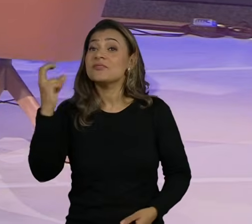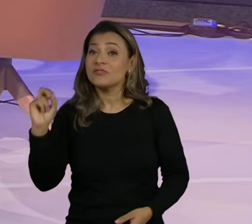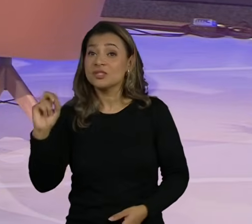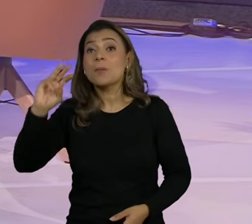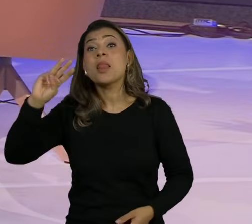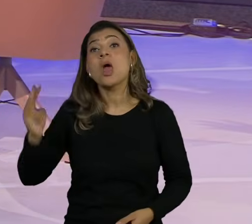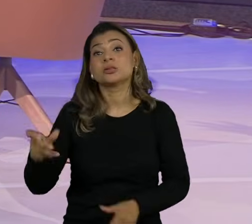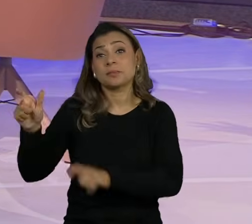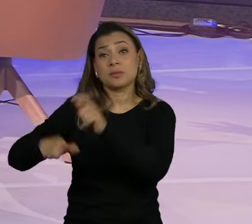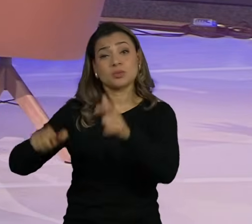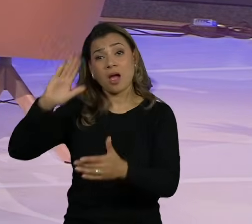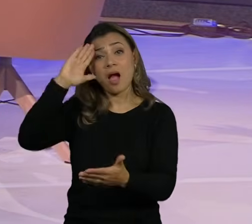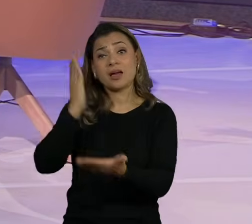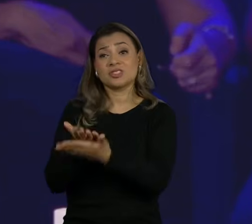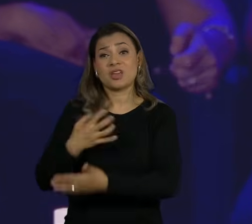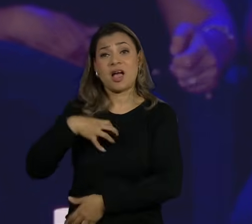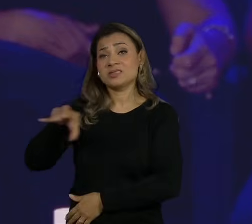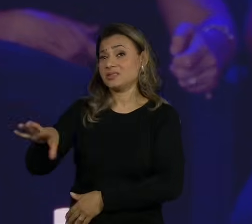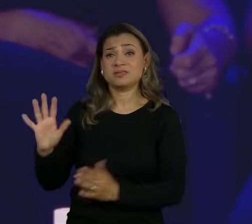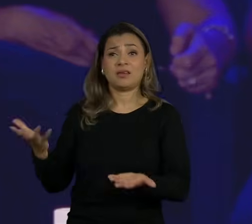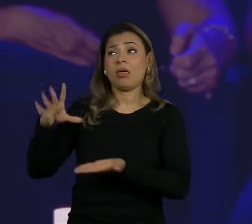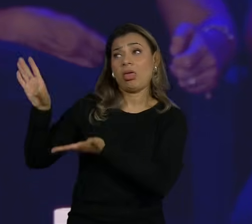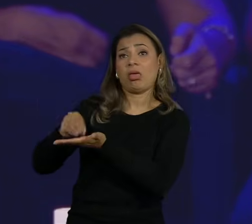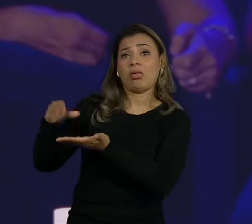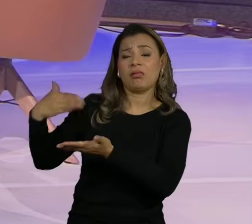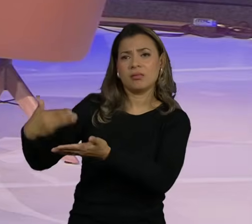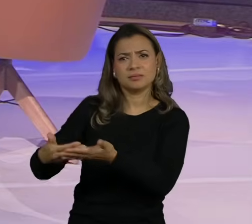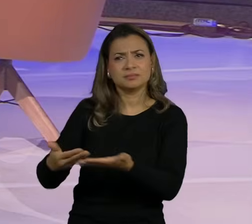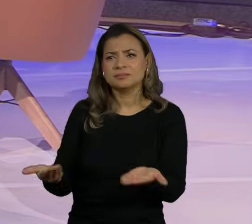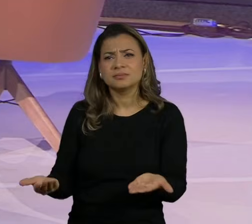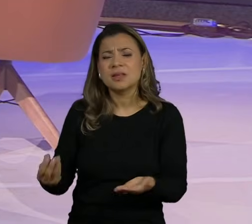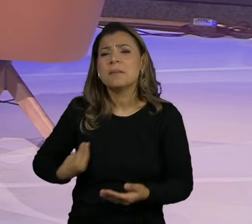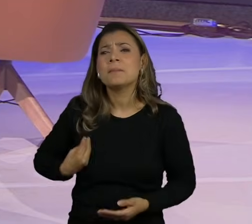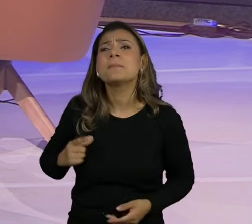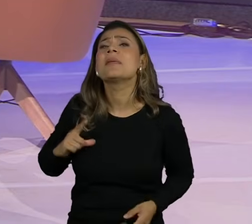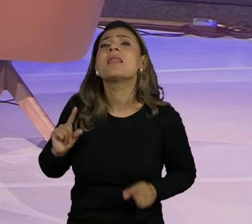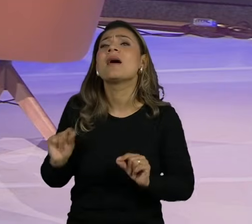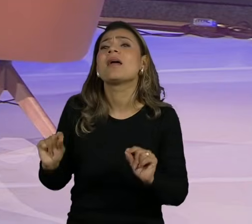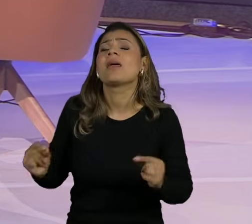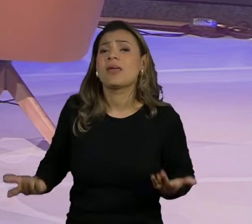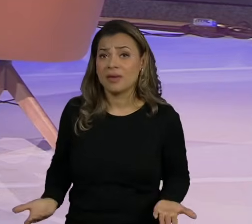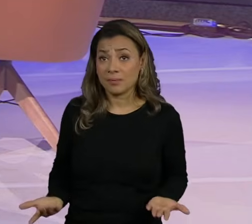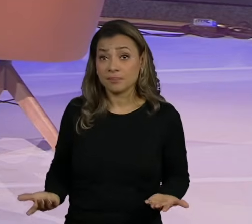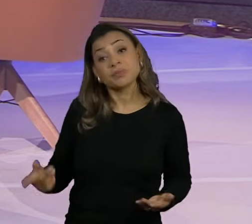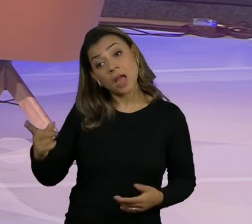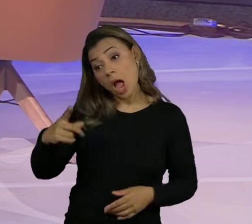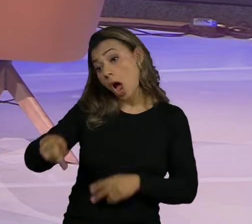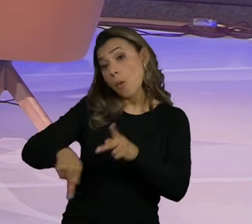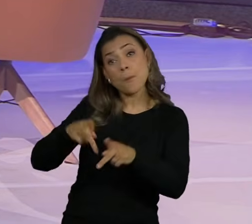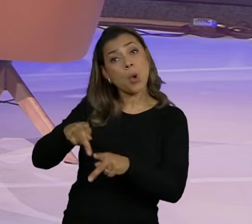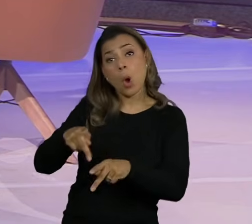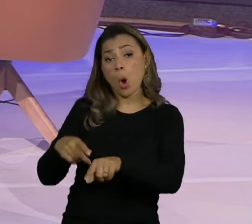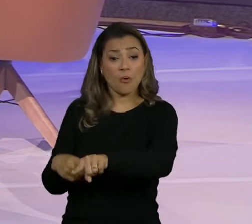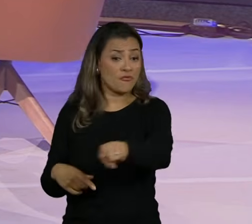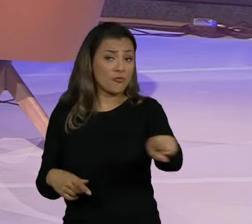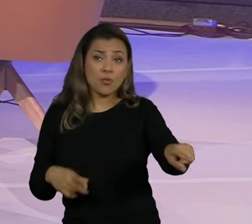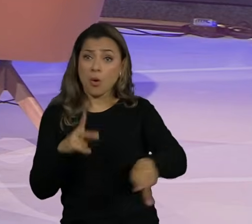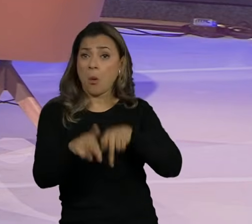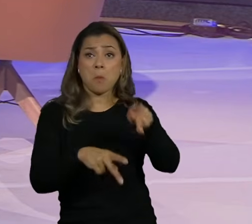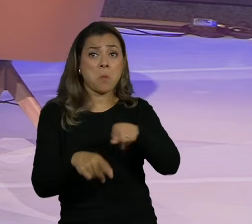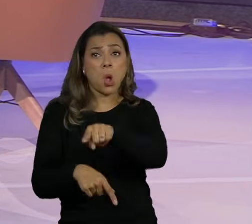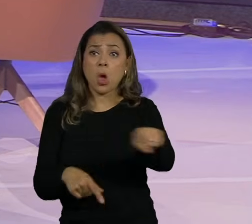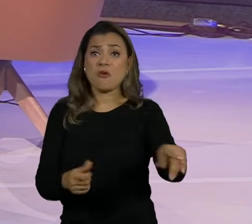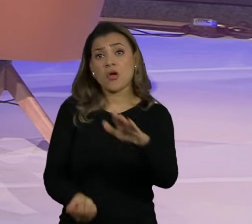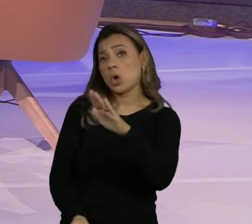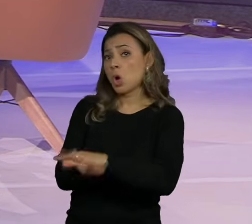pessoas acreditam nessa farsa. Percebe? E ela existe para quê? Ela existe para depois você dizer que o povo que o povo é